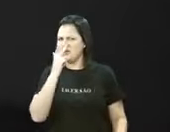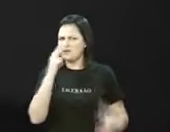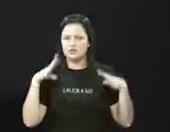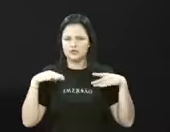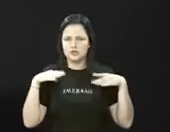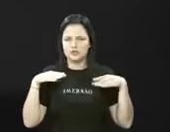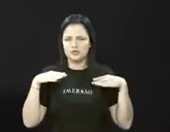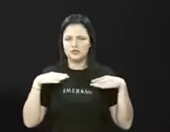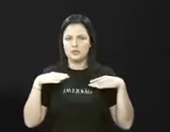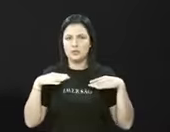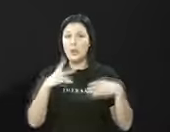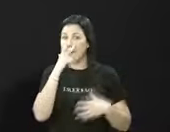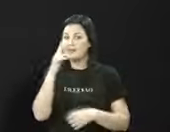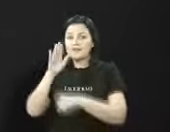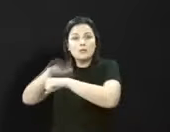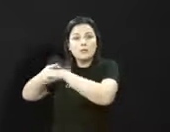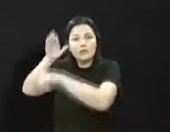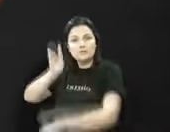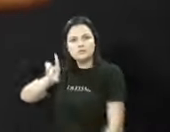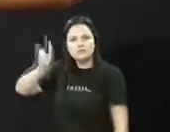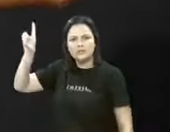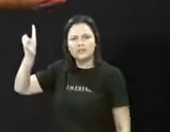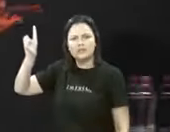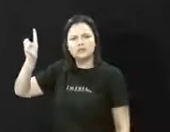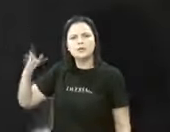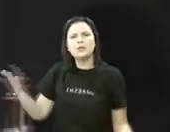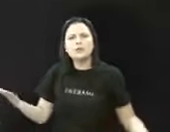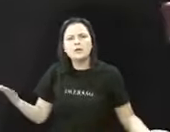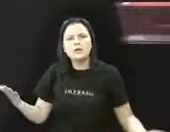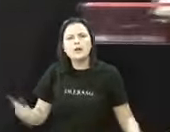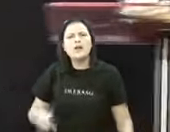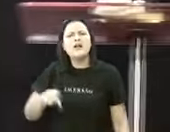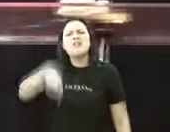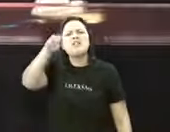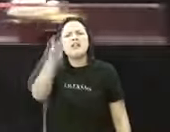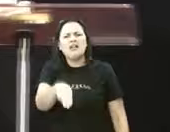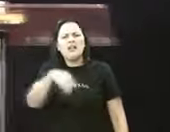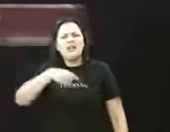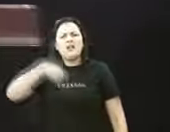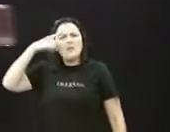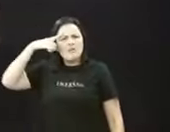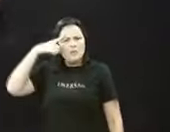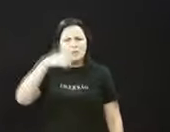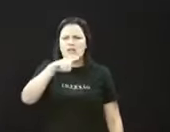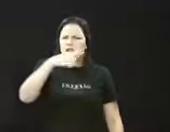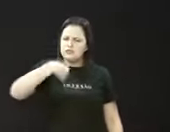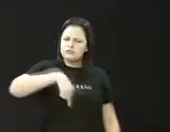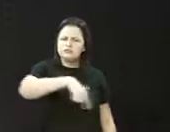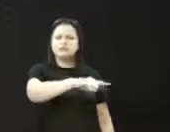a quem enviarei? E quem é que pode